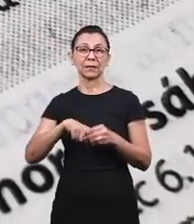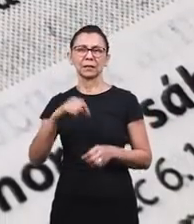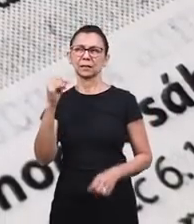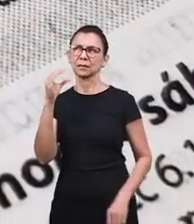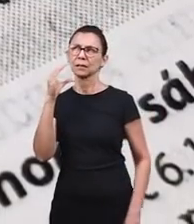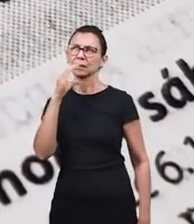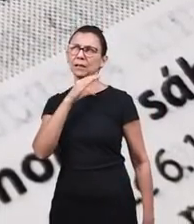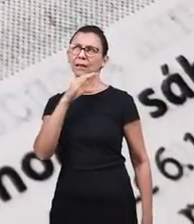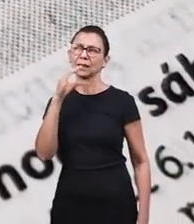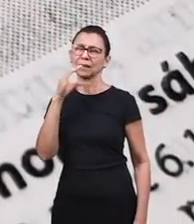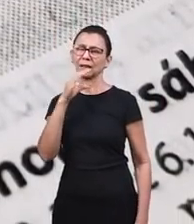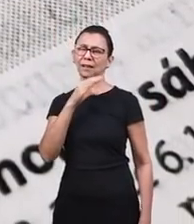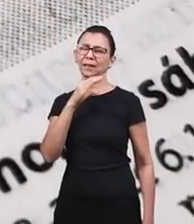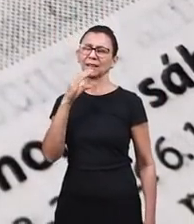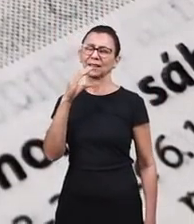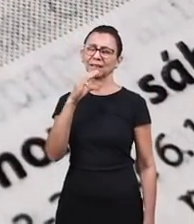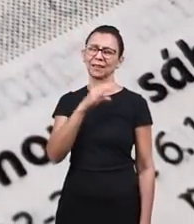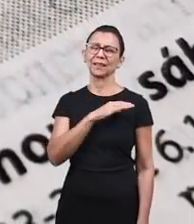vem